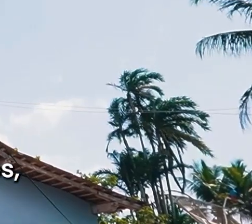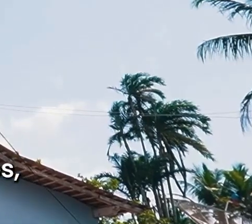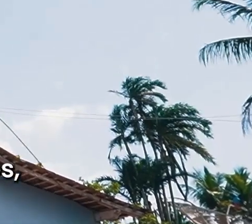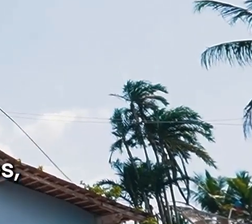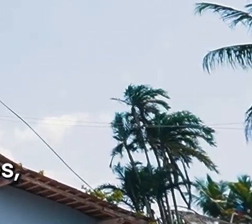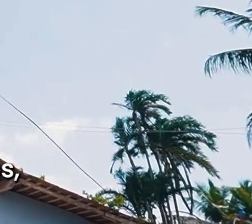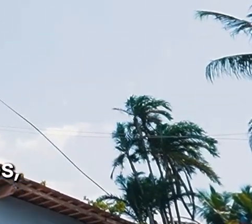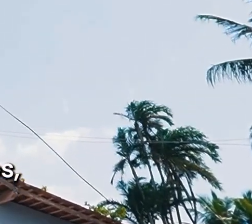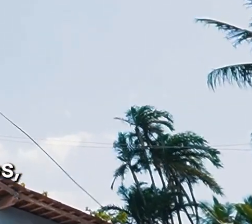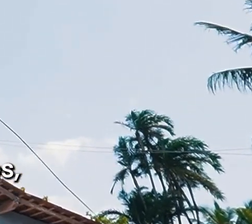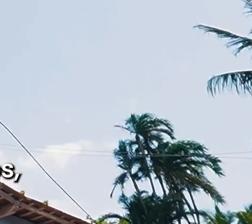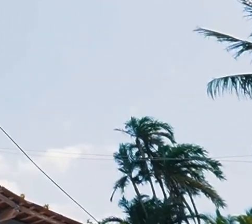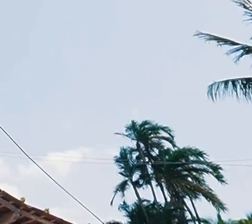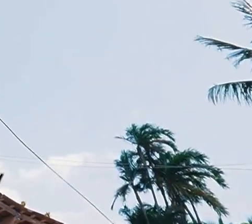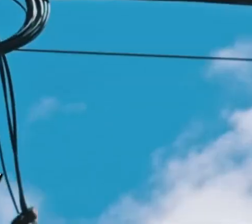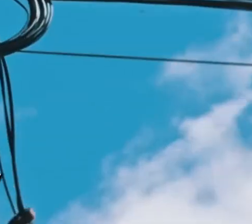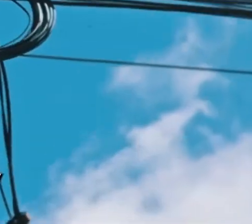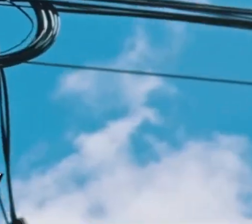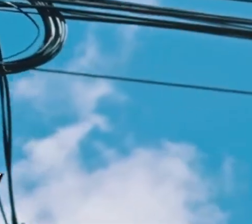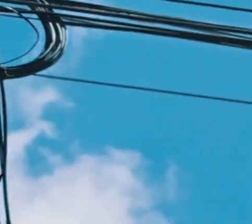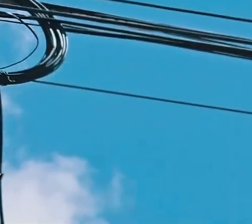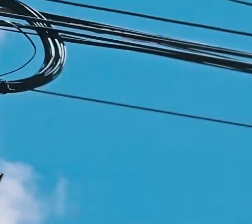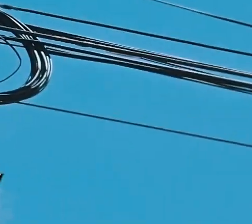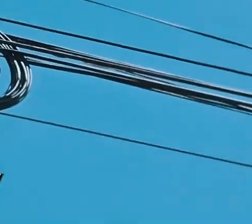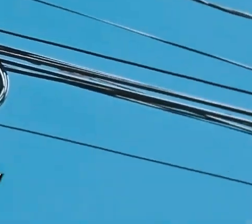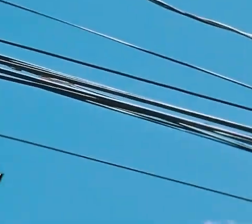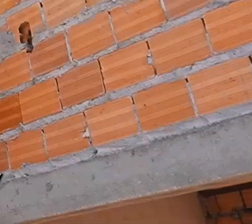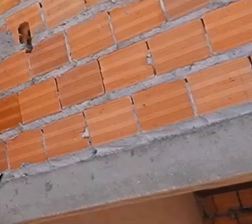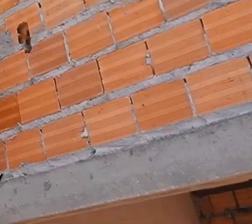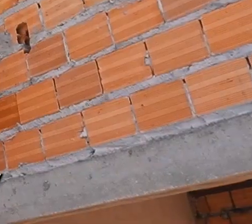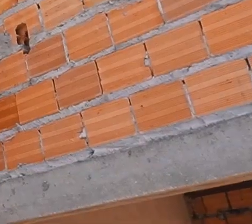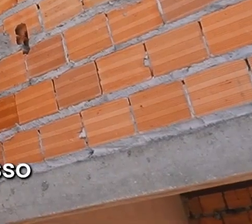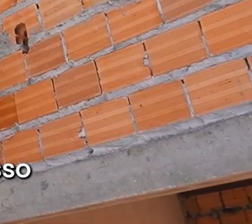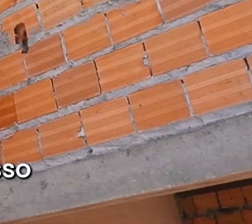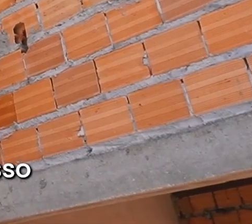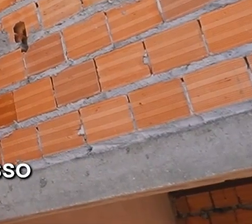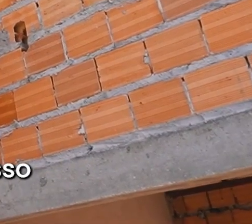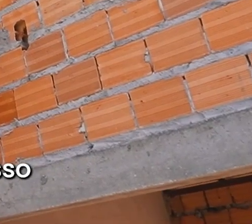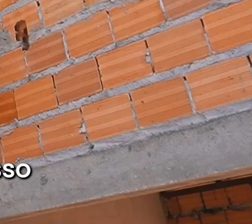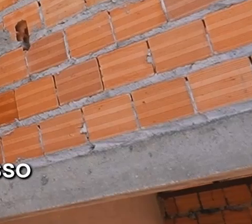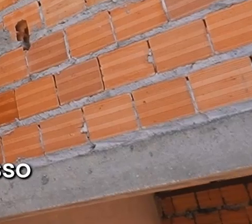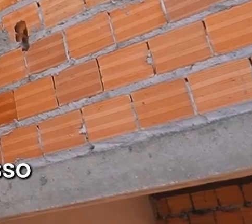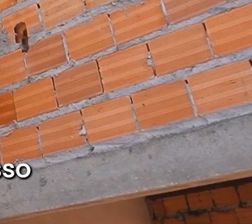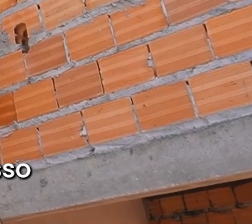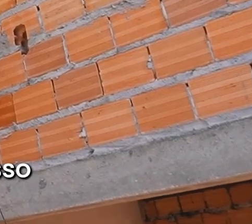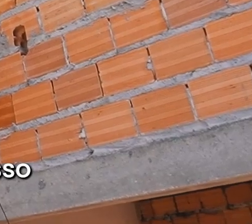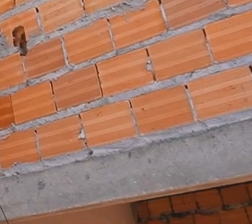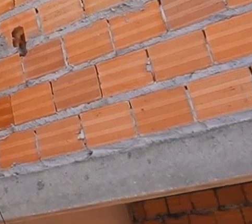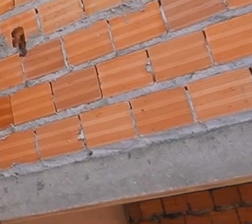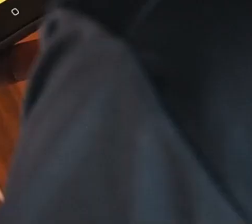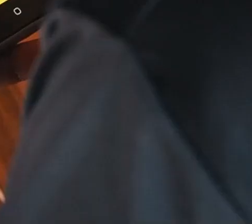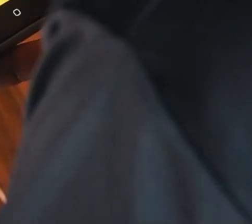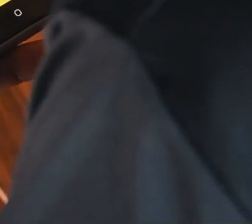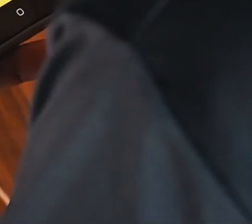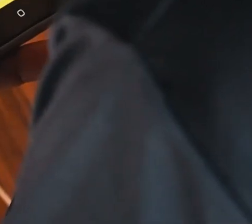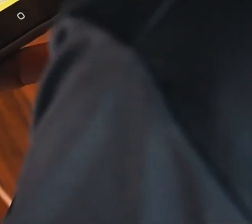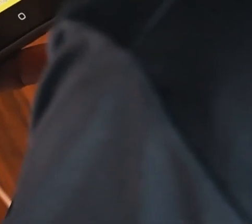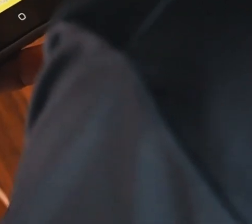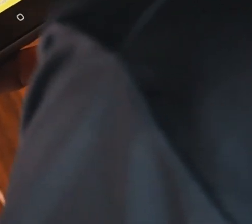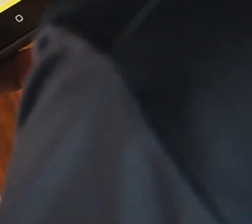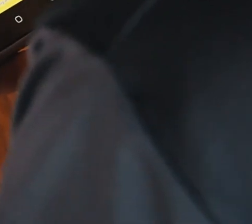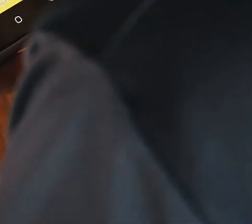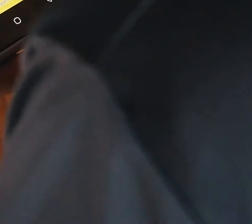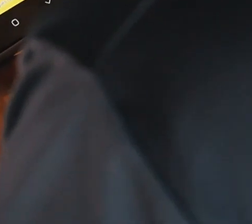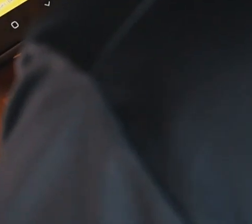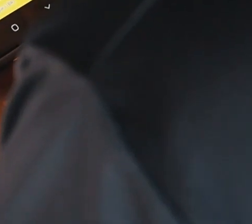Cada conexão que estabelecemos, cada problema que resolvemos, é um pedaço do nosso compromisso com esta